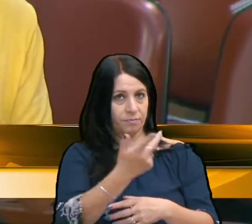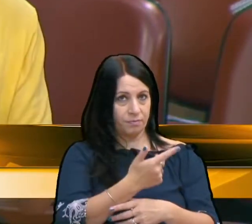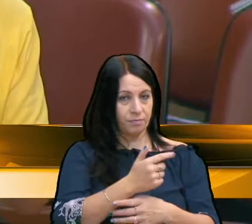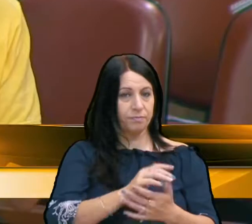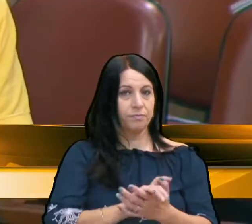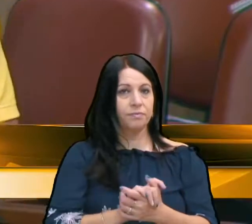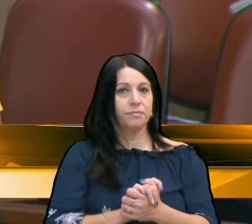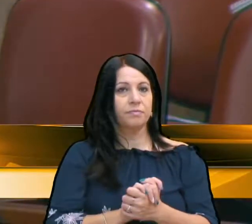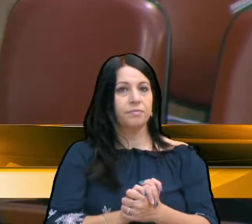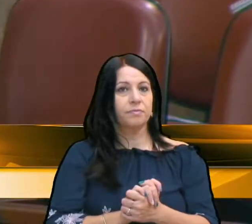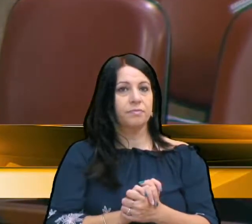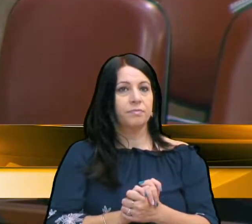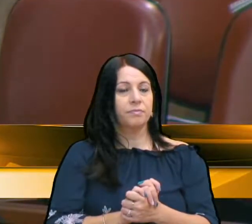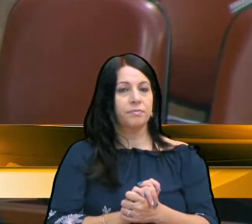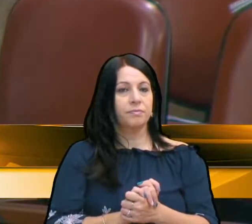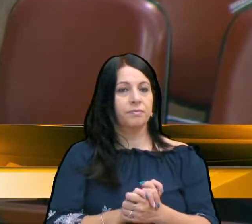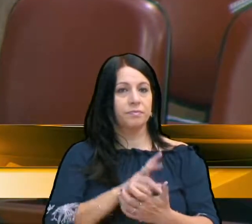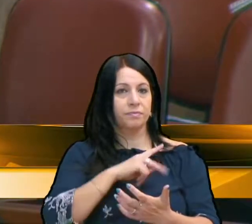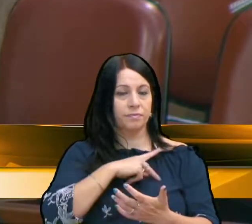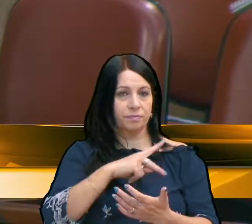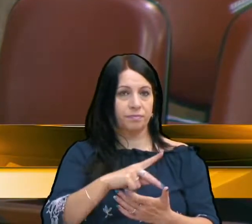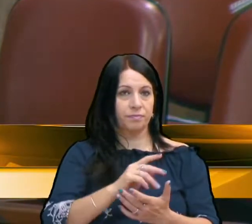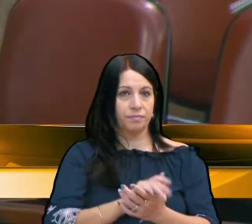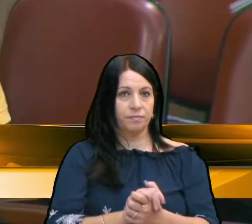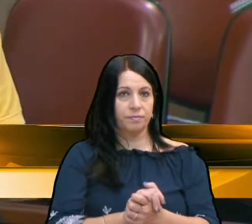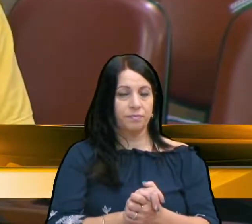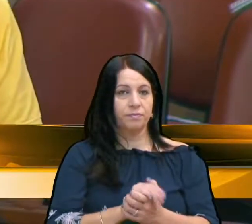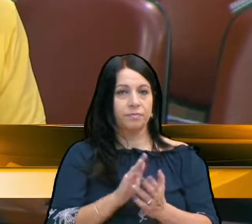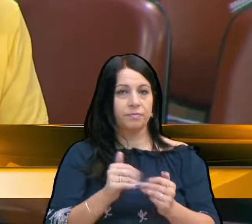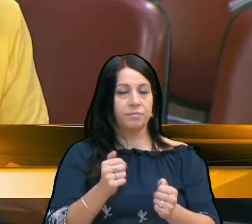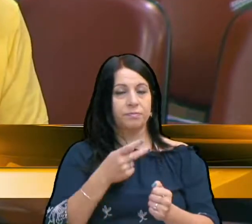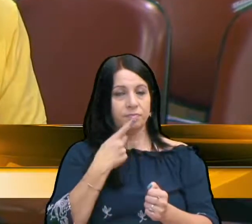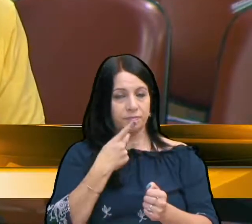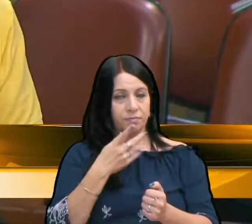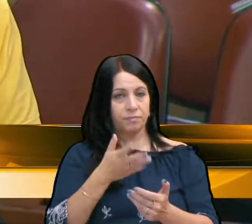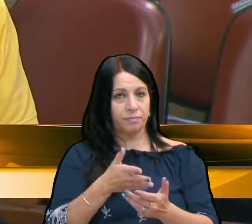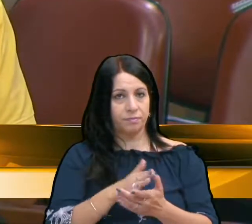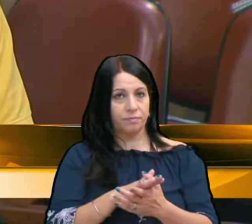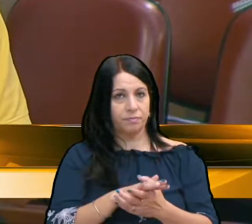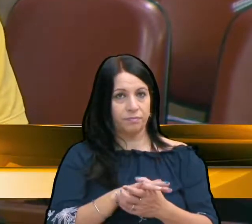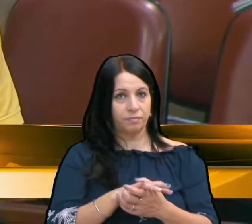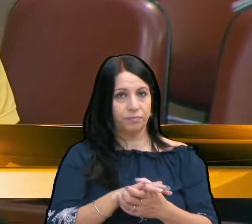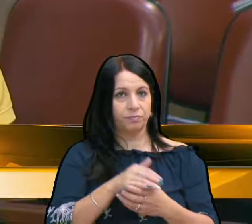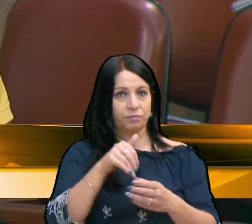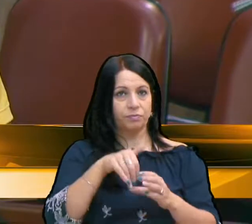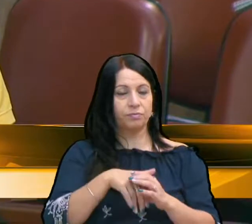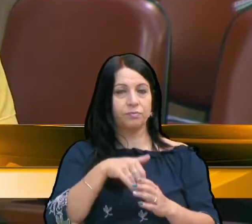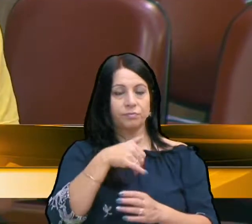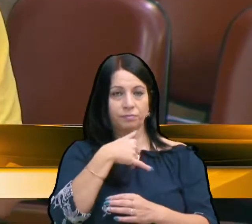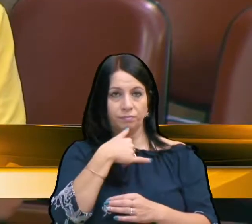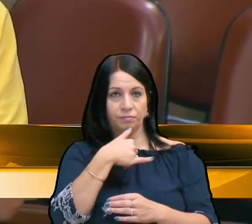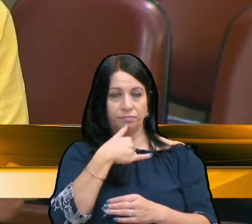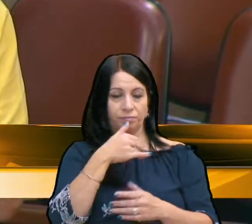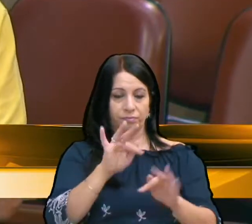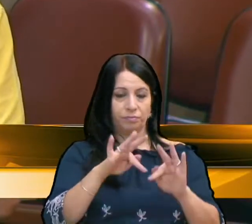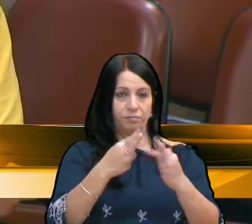vocês. Senhor presidente, eu pedi a palavra para proferir um voto de pesar aos